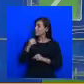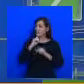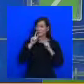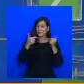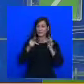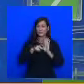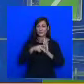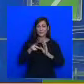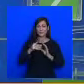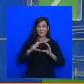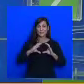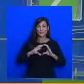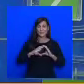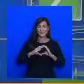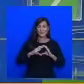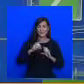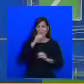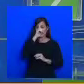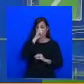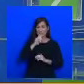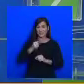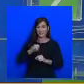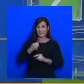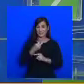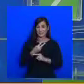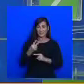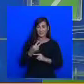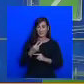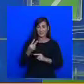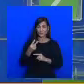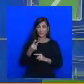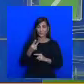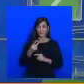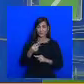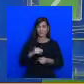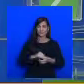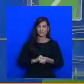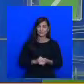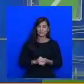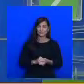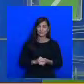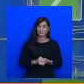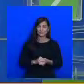você. Bola amarela, número 22. Amarela 22.